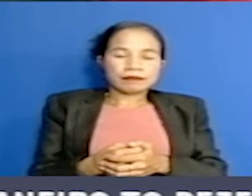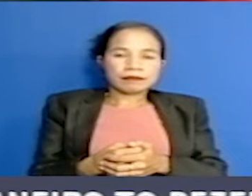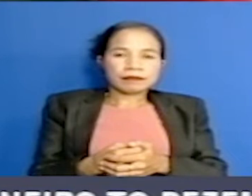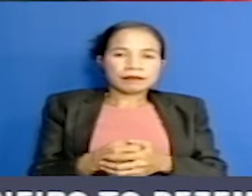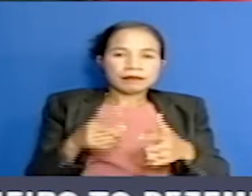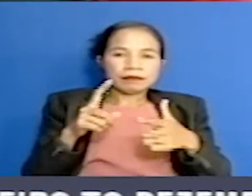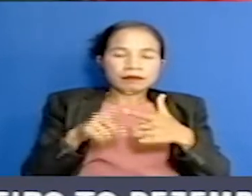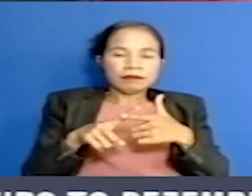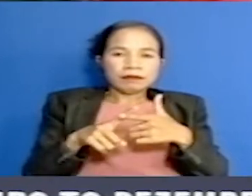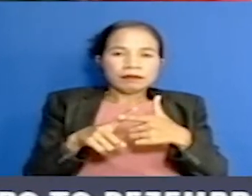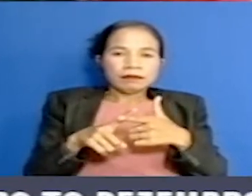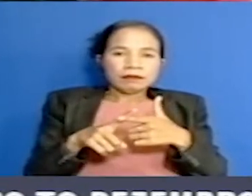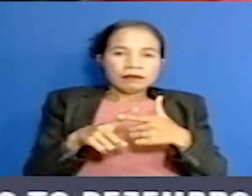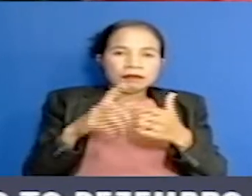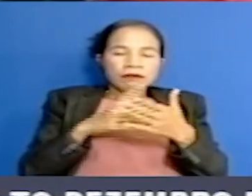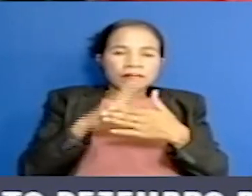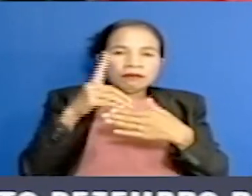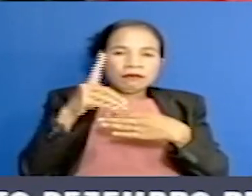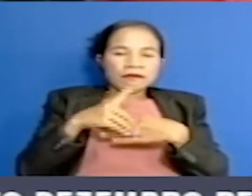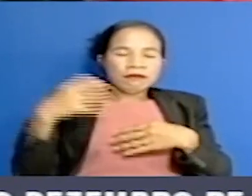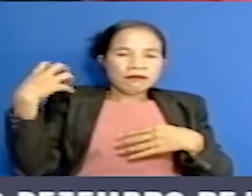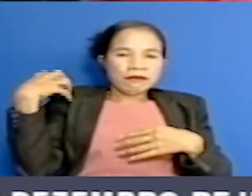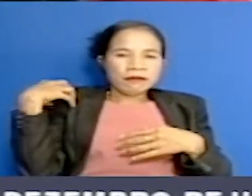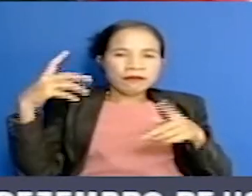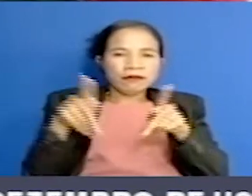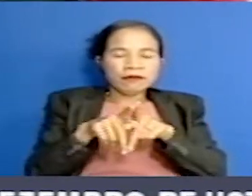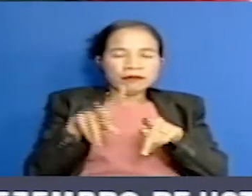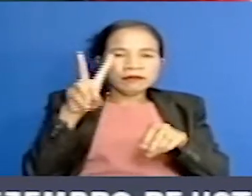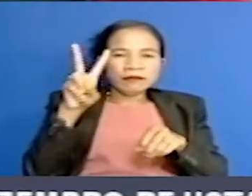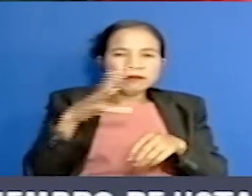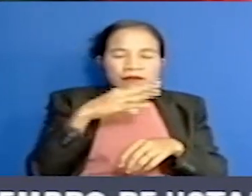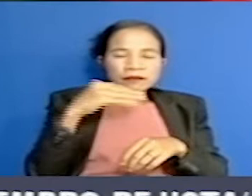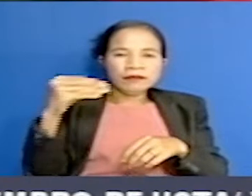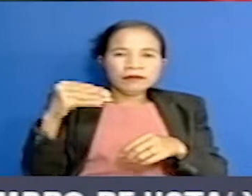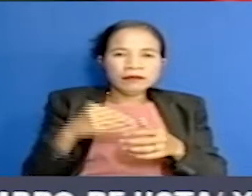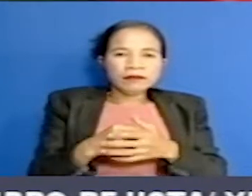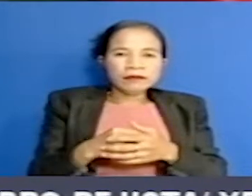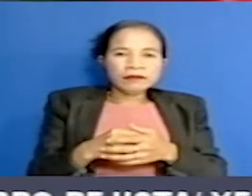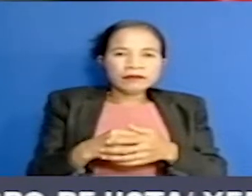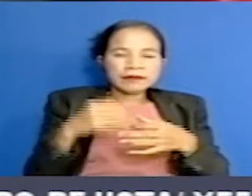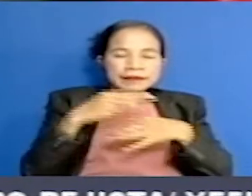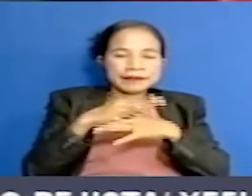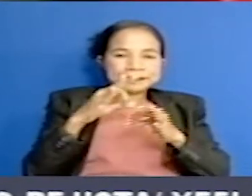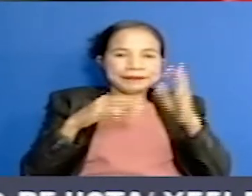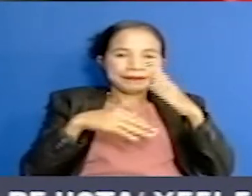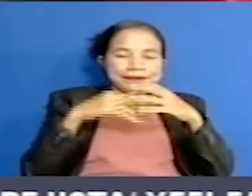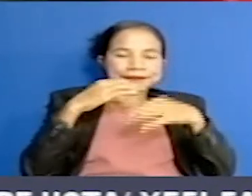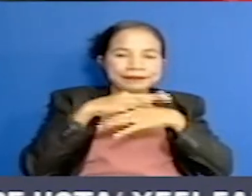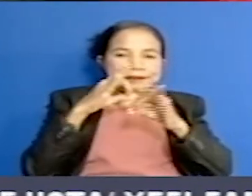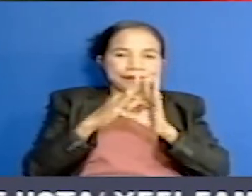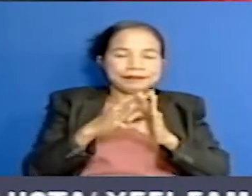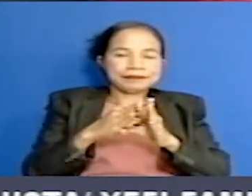depois a programa desenvolvimento lá edifício posto rua de vamos a reabilitação lá e tania